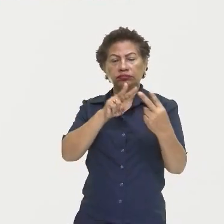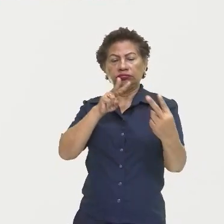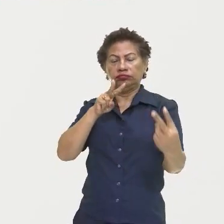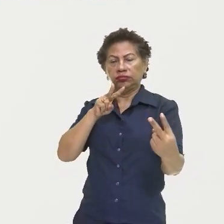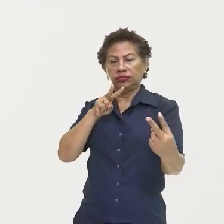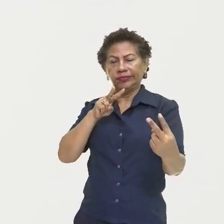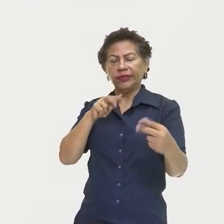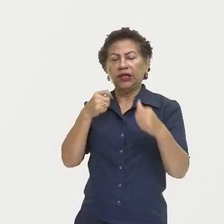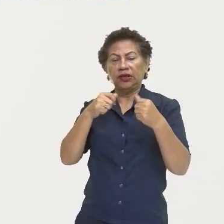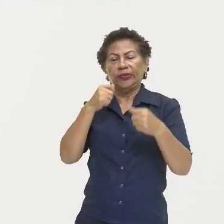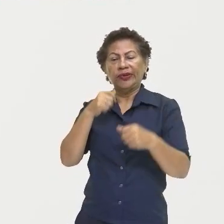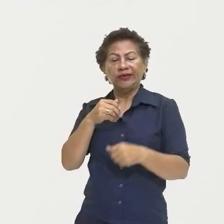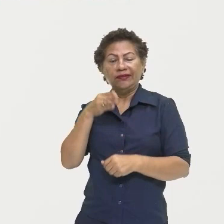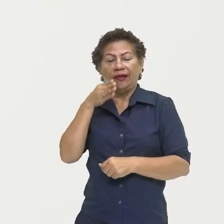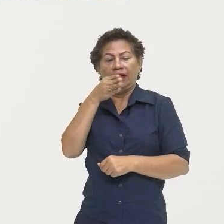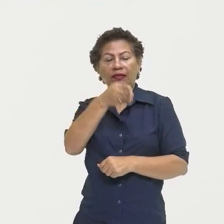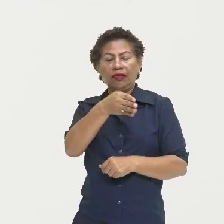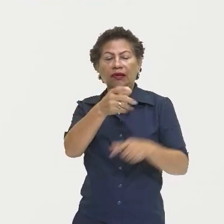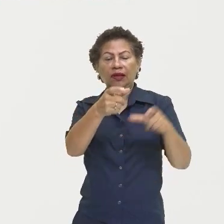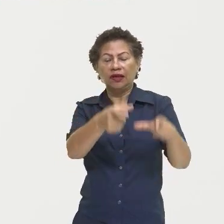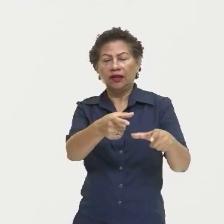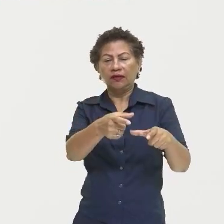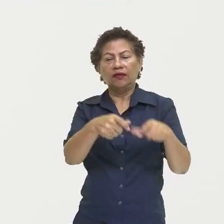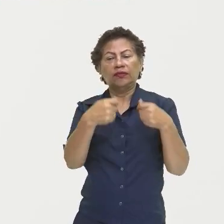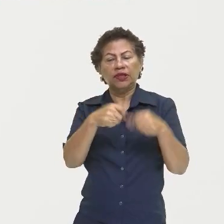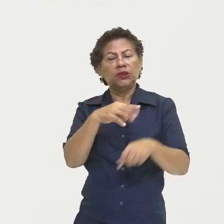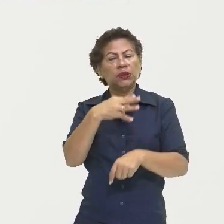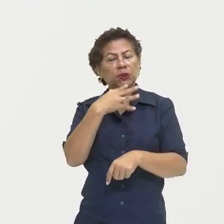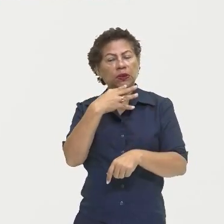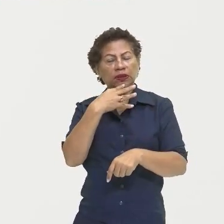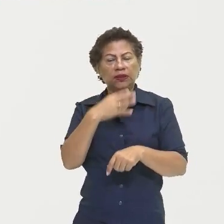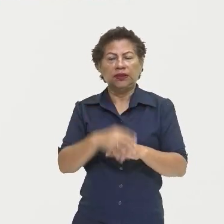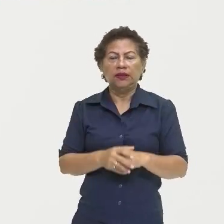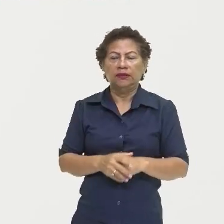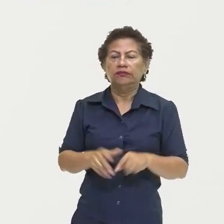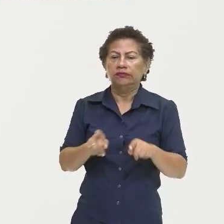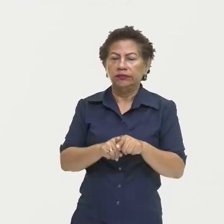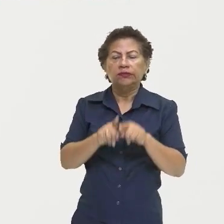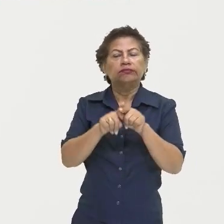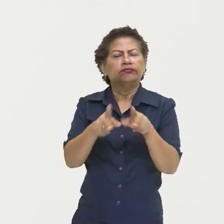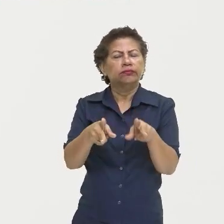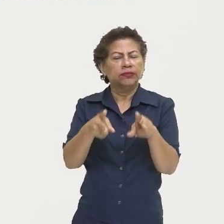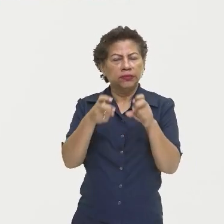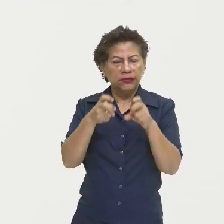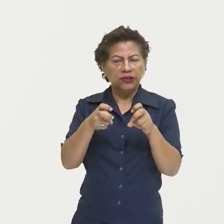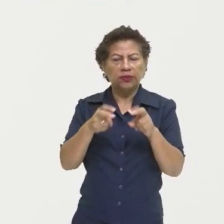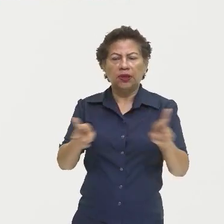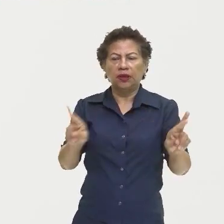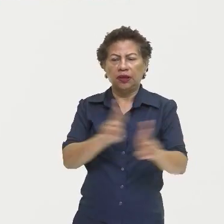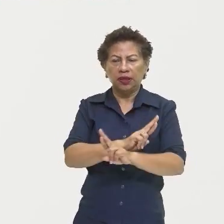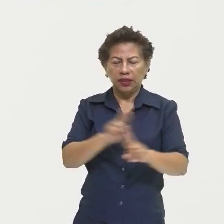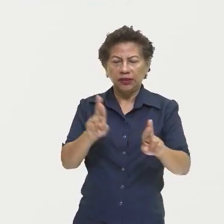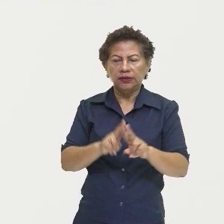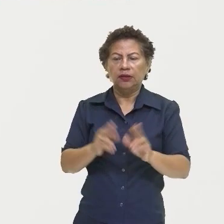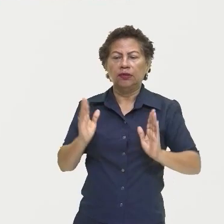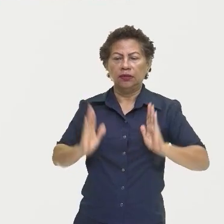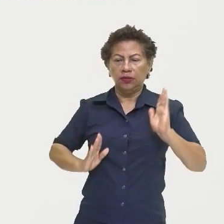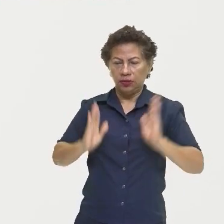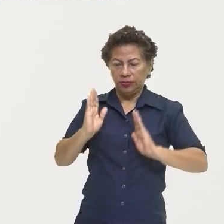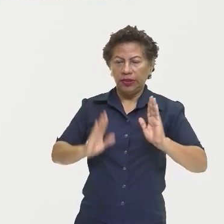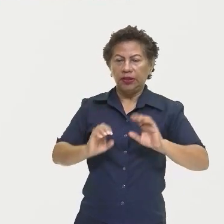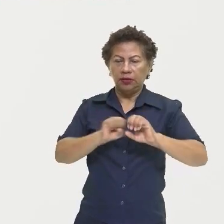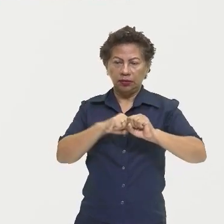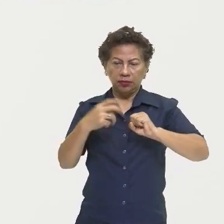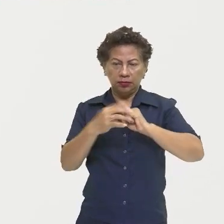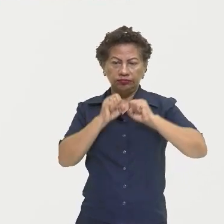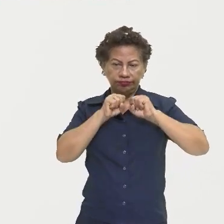lá naquele local, né? Conhecer aquele lugar. Isso a gente também observou bastante com relação agora na pandemia, né? Então,